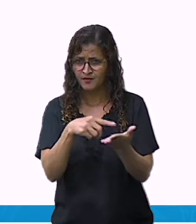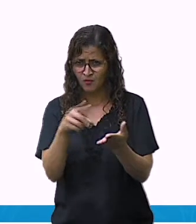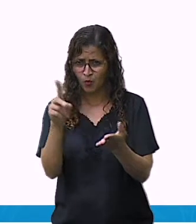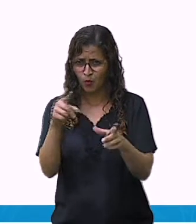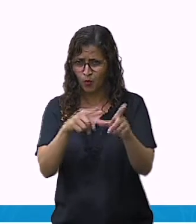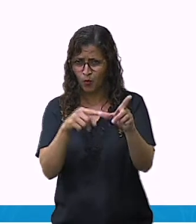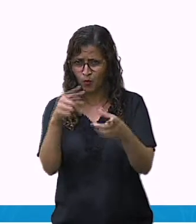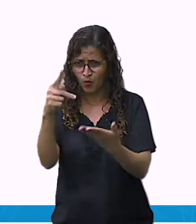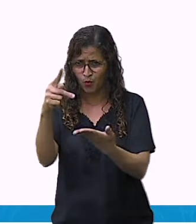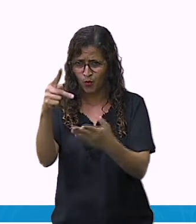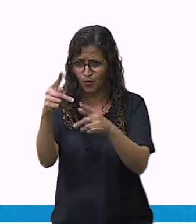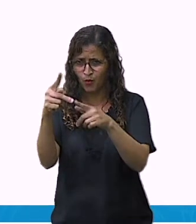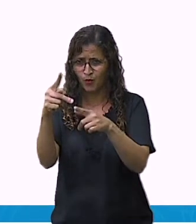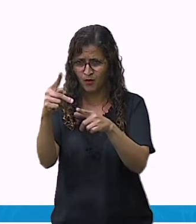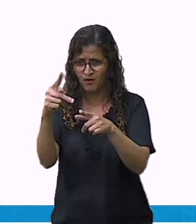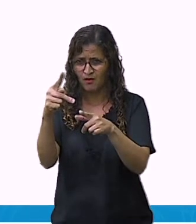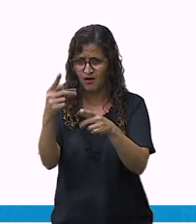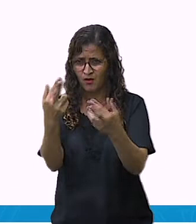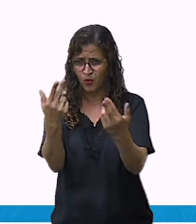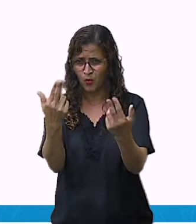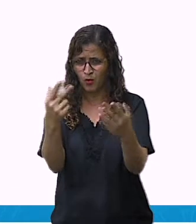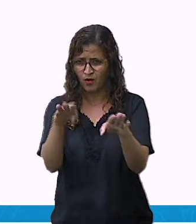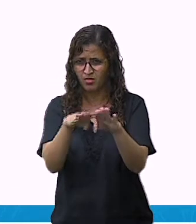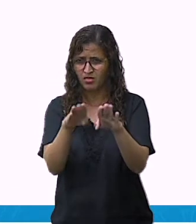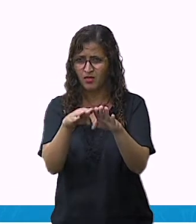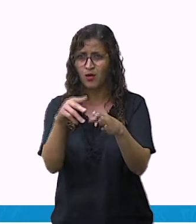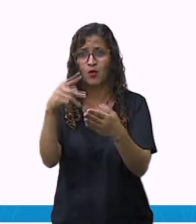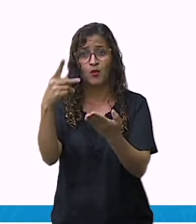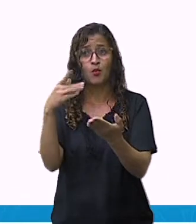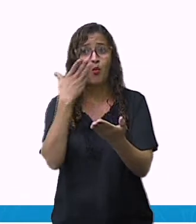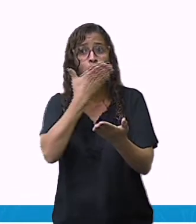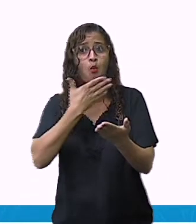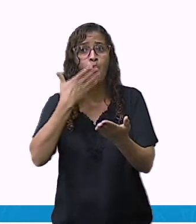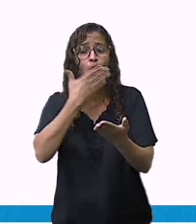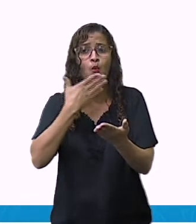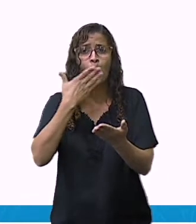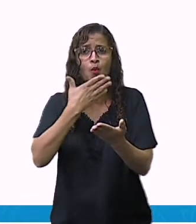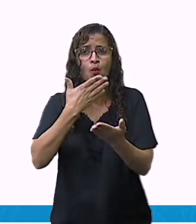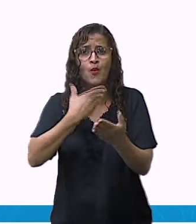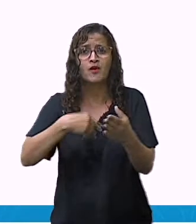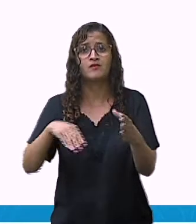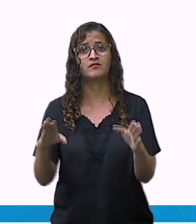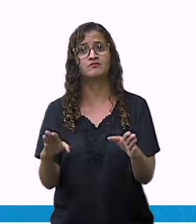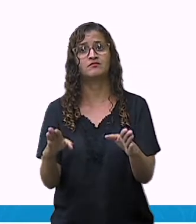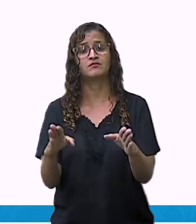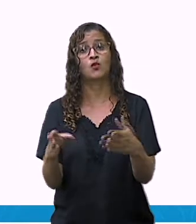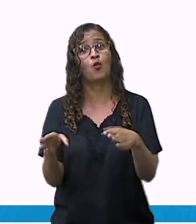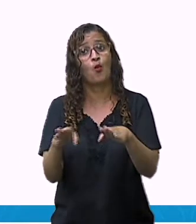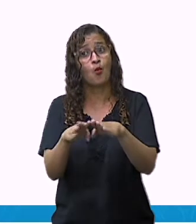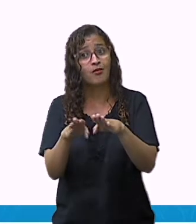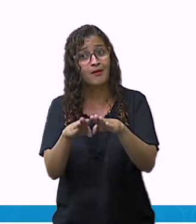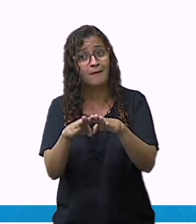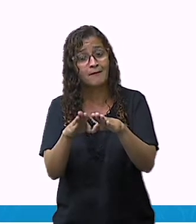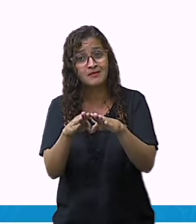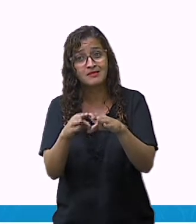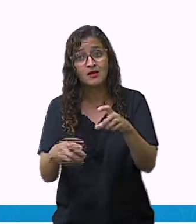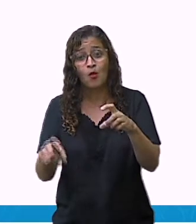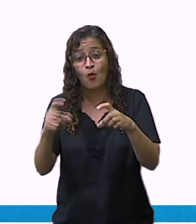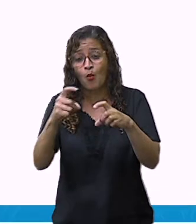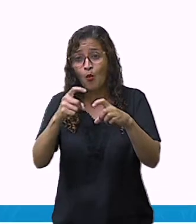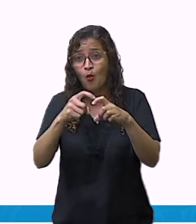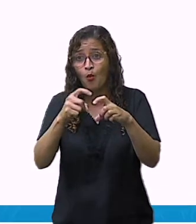P? P de pé de moleque, de pato, de pediatra? Não. Então, eu não